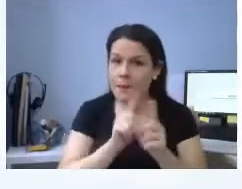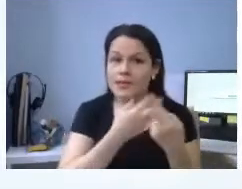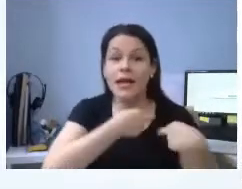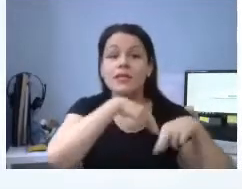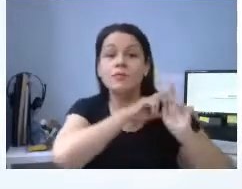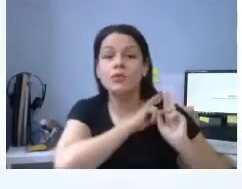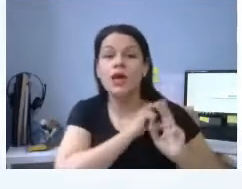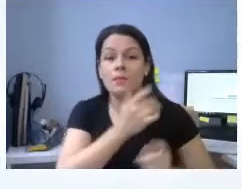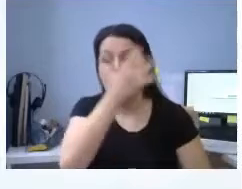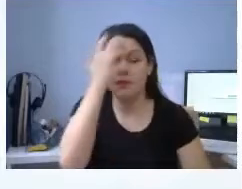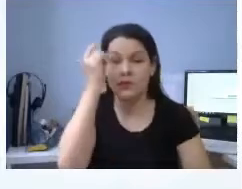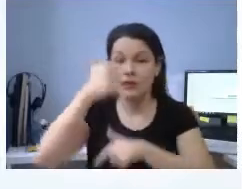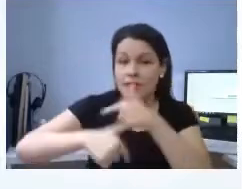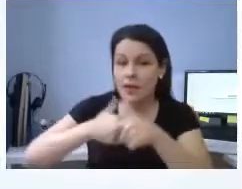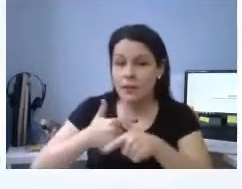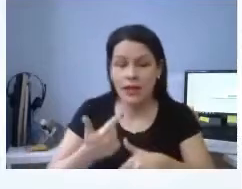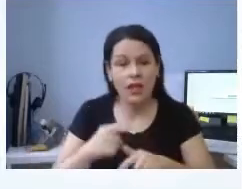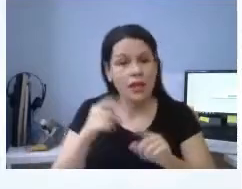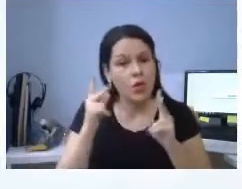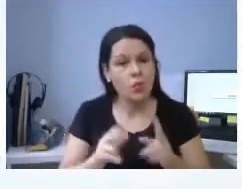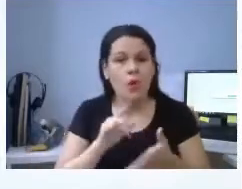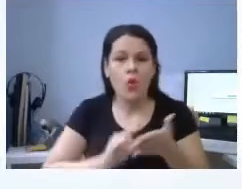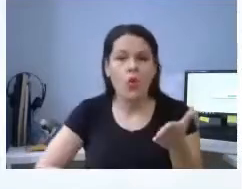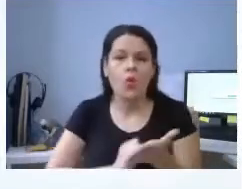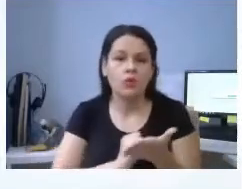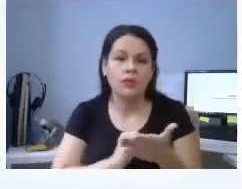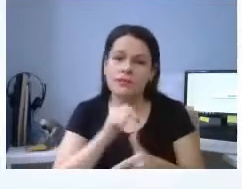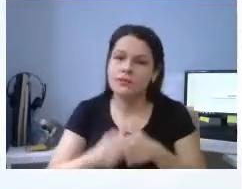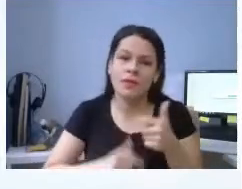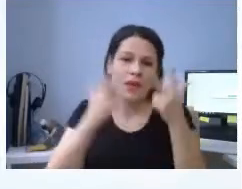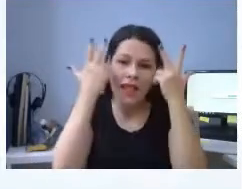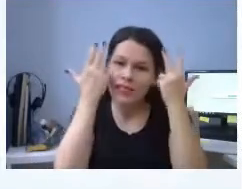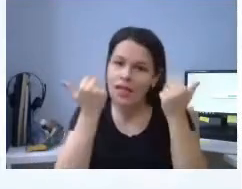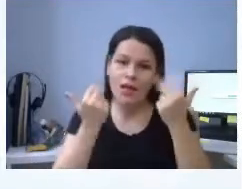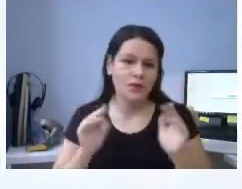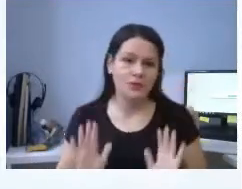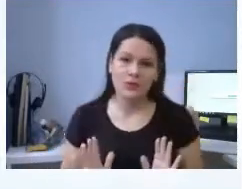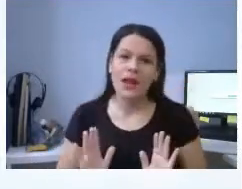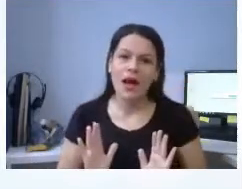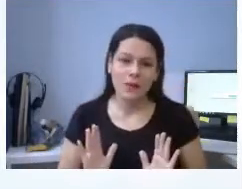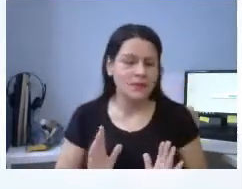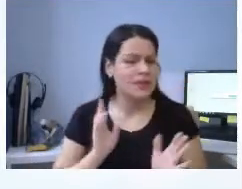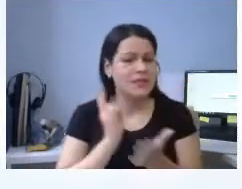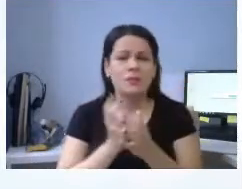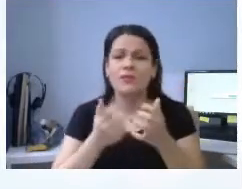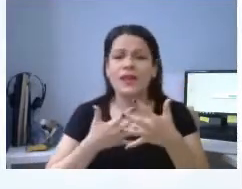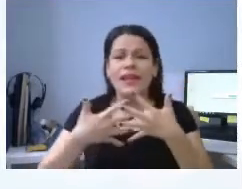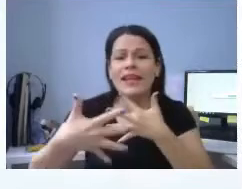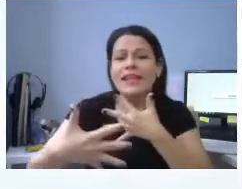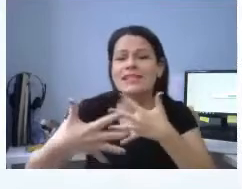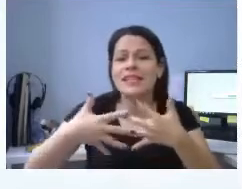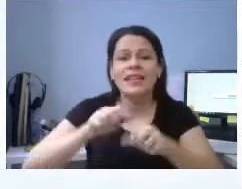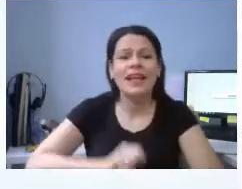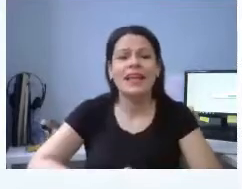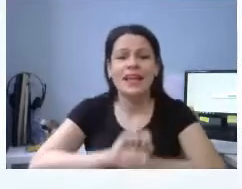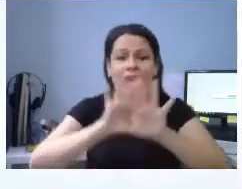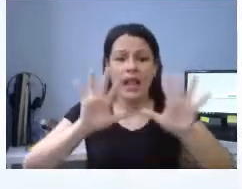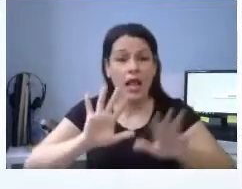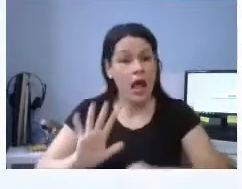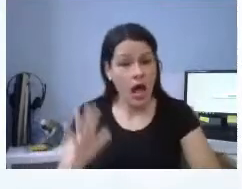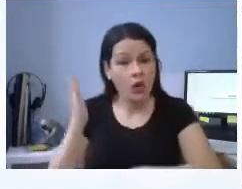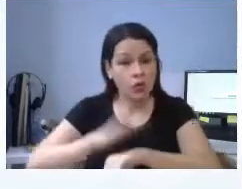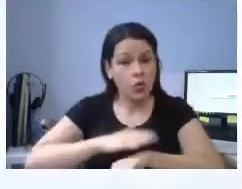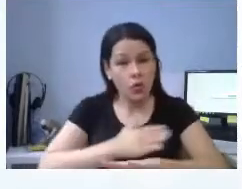objetiva da empresa pelo contrato de trabalho é óbvia, ela é cristalina e indiscutível. Aconteceu durante a